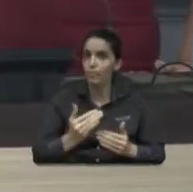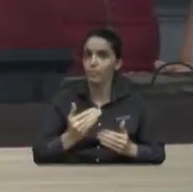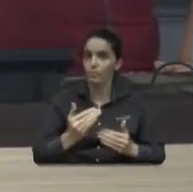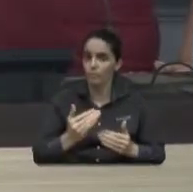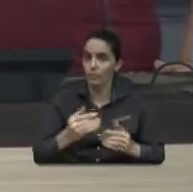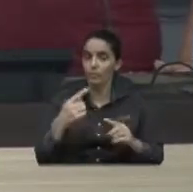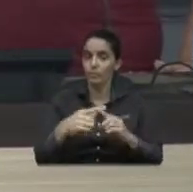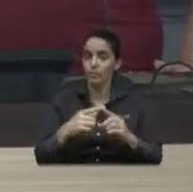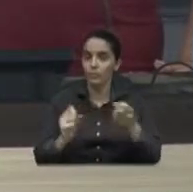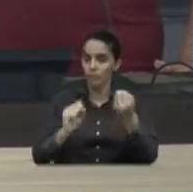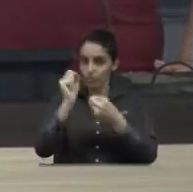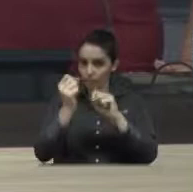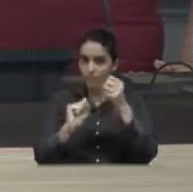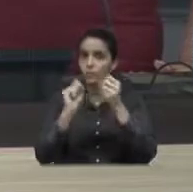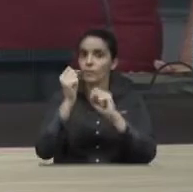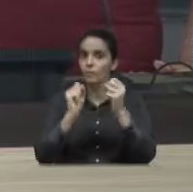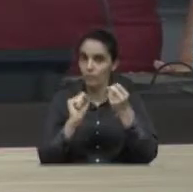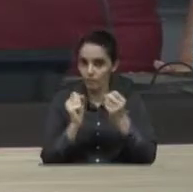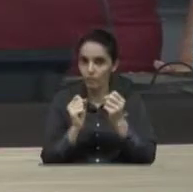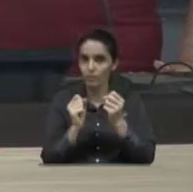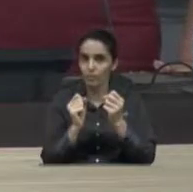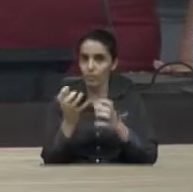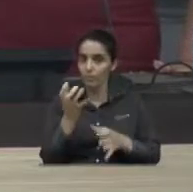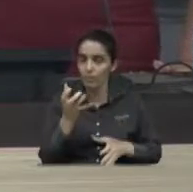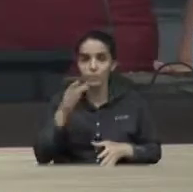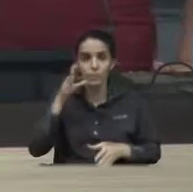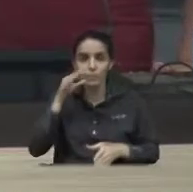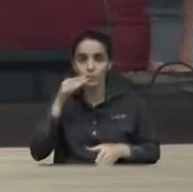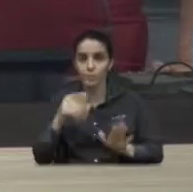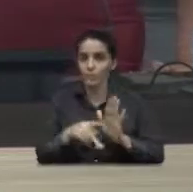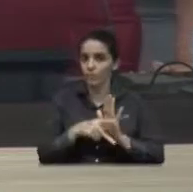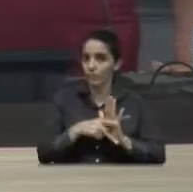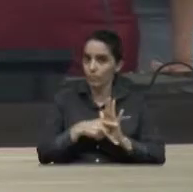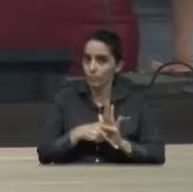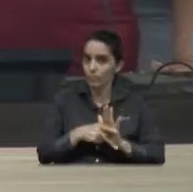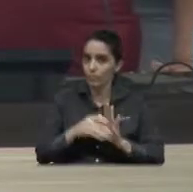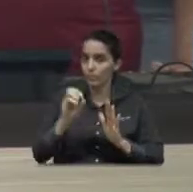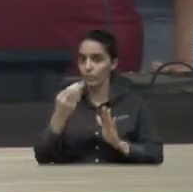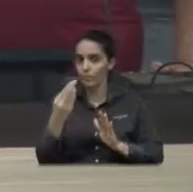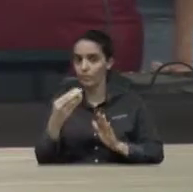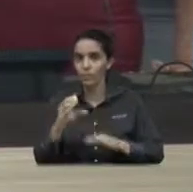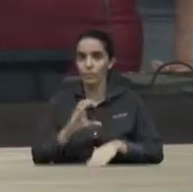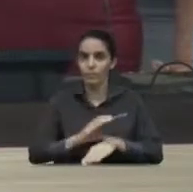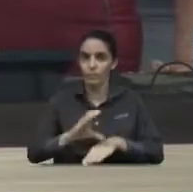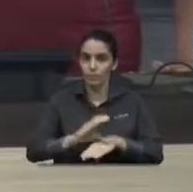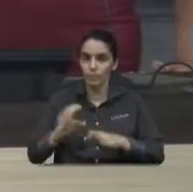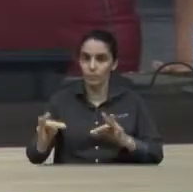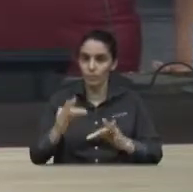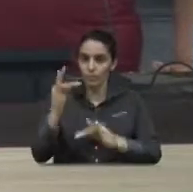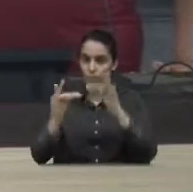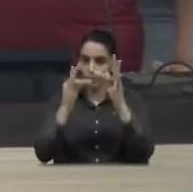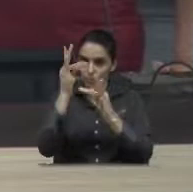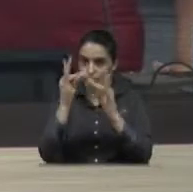que é, ou nos preparamos com cursos técnicos referente a essa área.